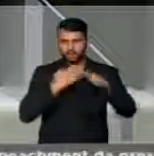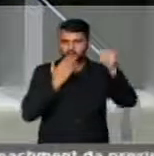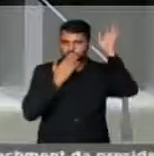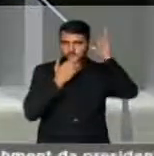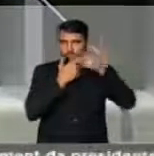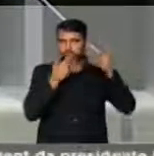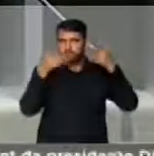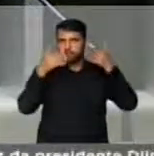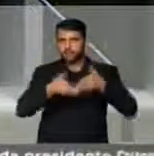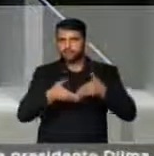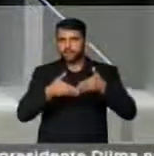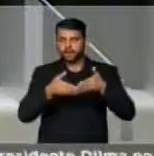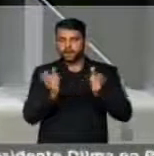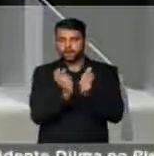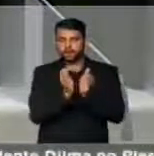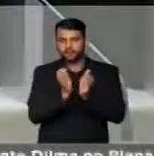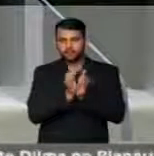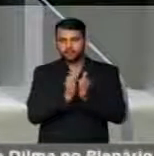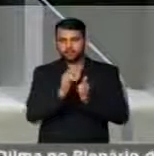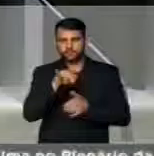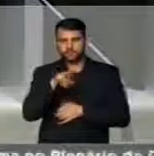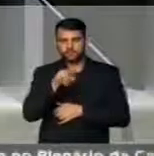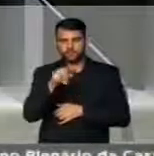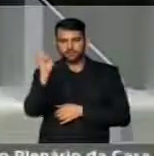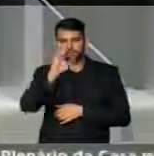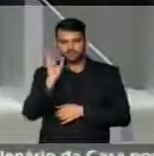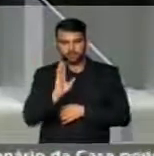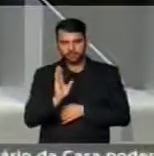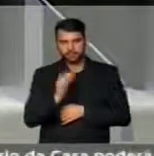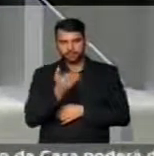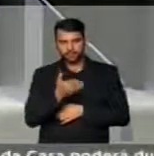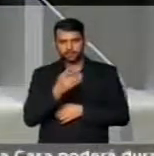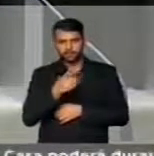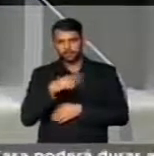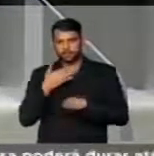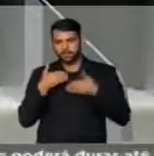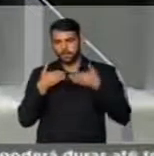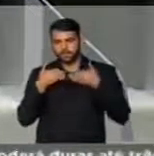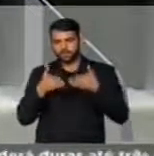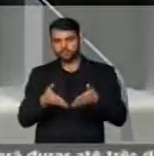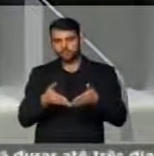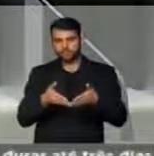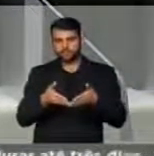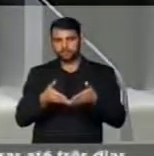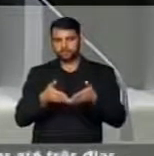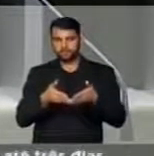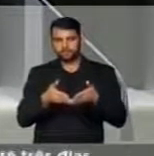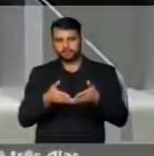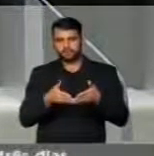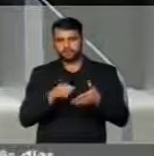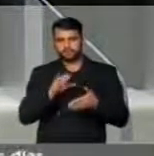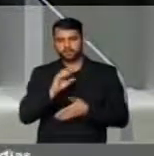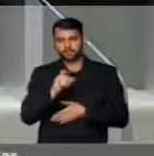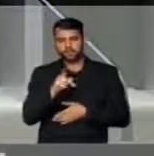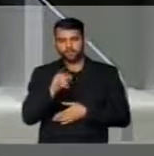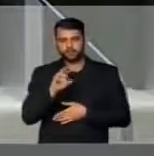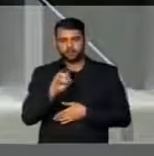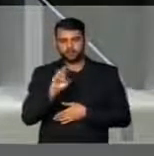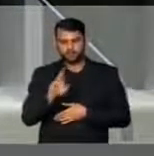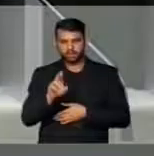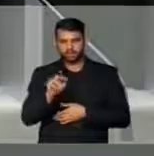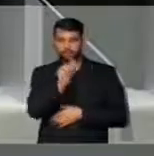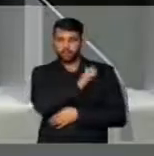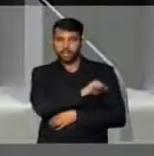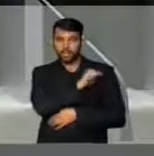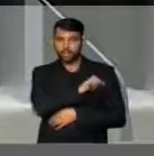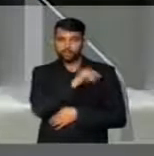indígena a integrar as Forças Armadas no Brasil. Ingressou no CPOR do